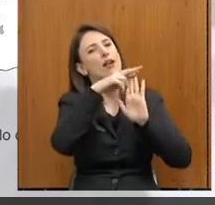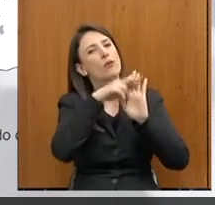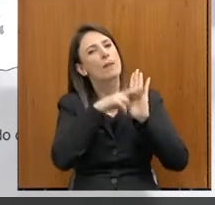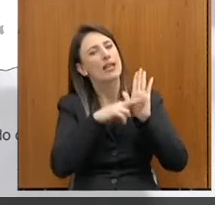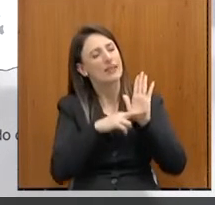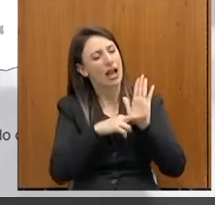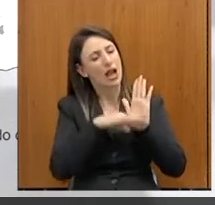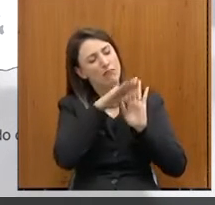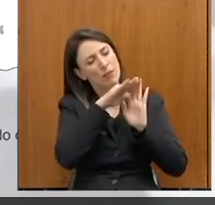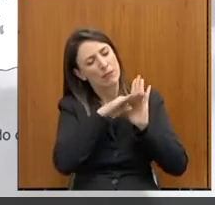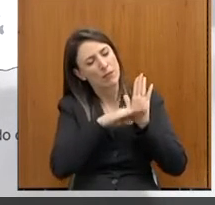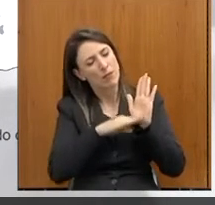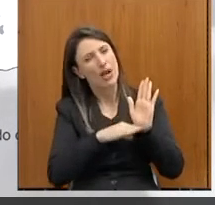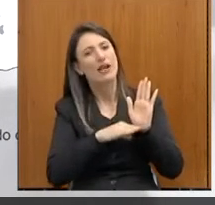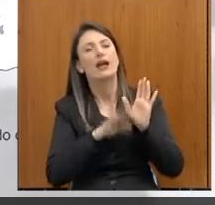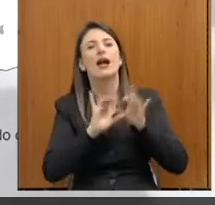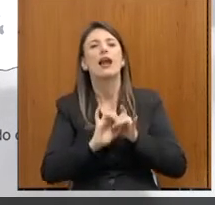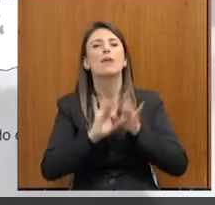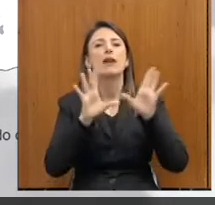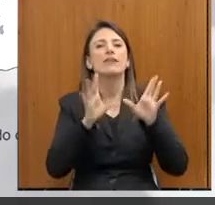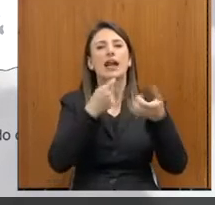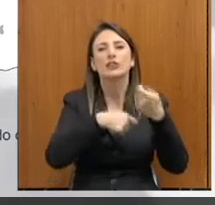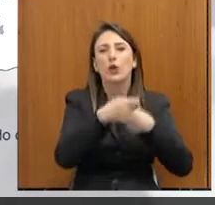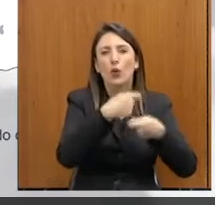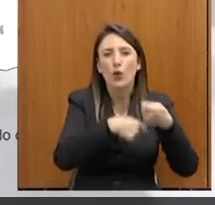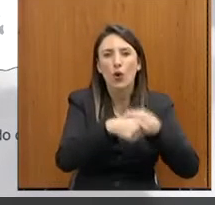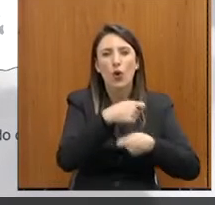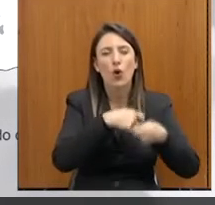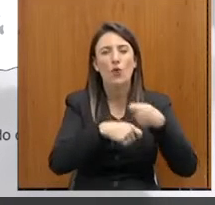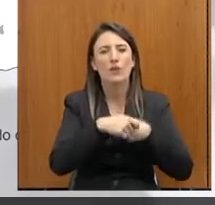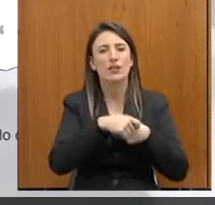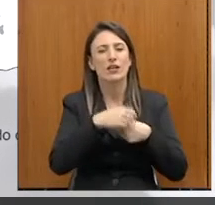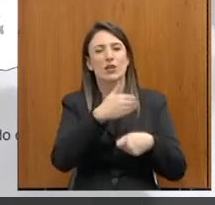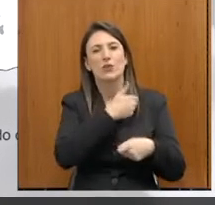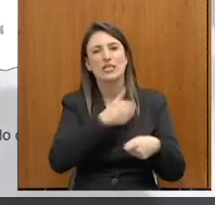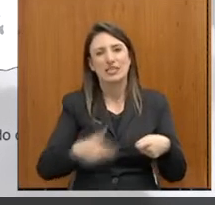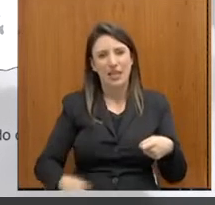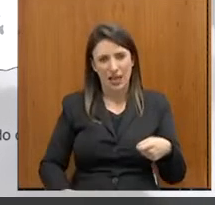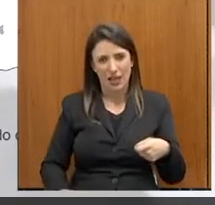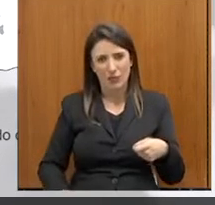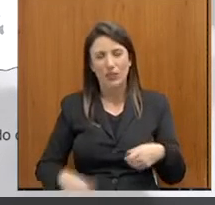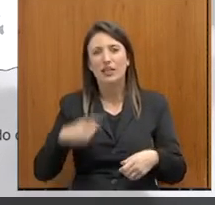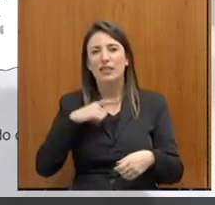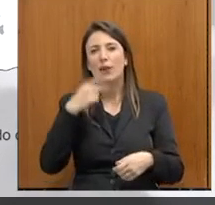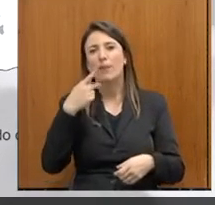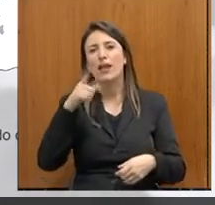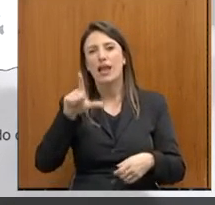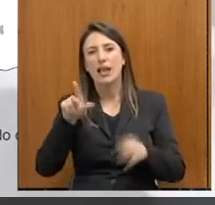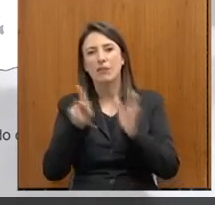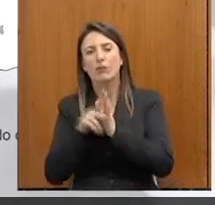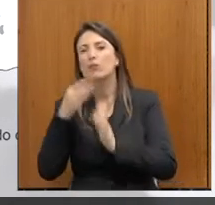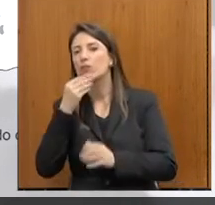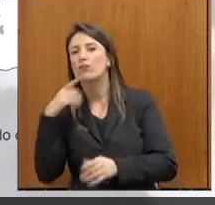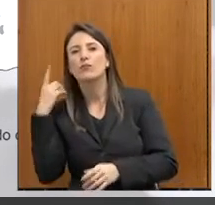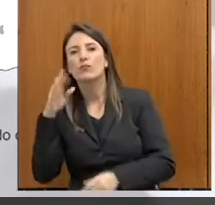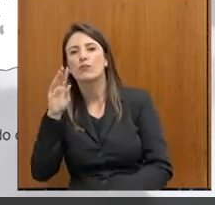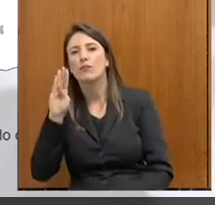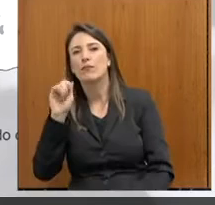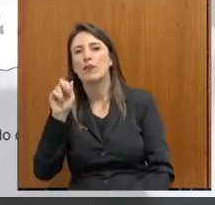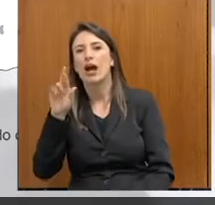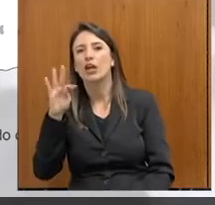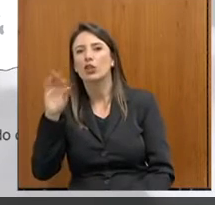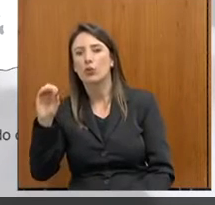a liberdade Econômica em nível Estadual temos um PL do Button ainda em tramitação nesta